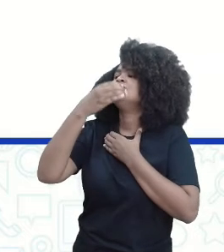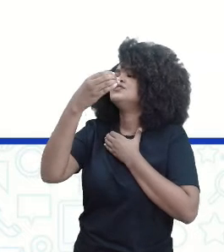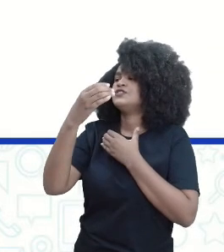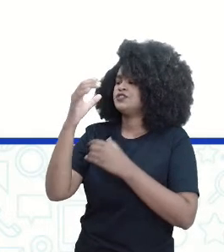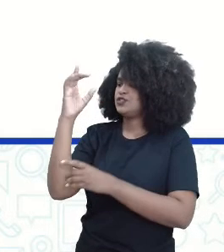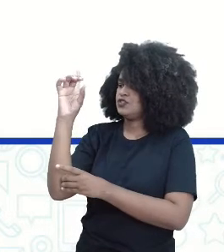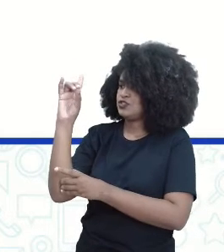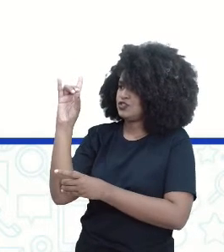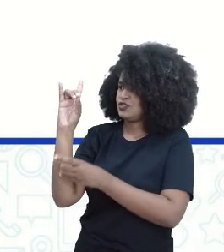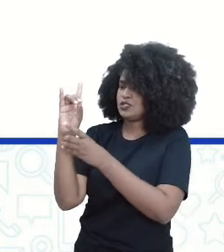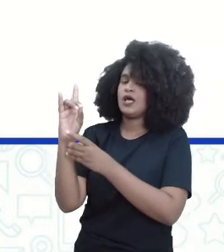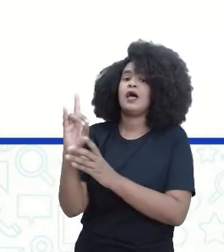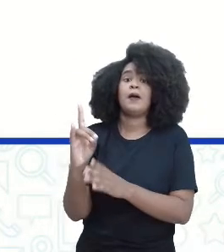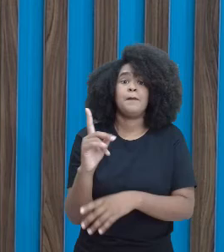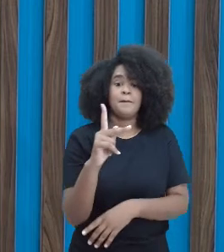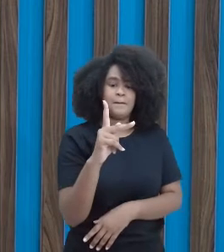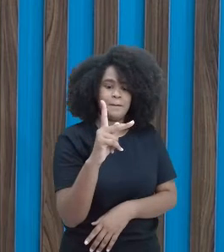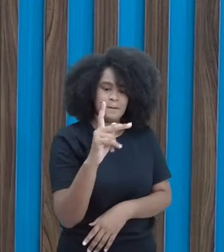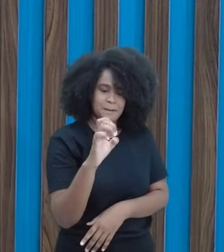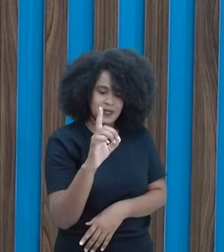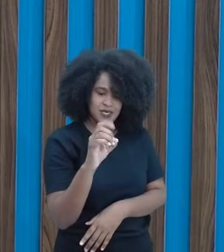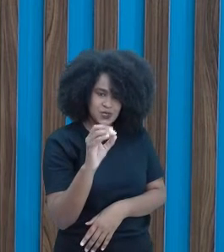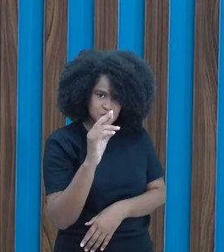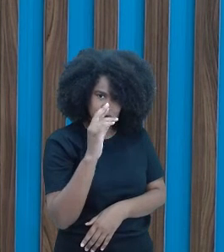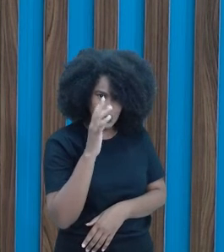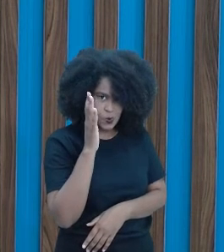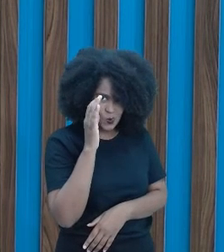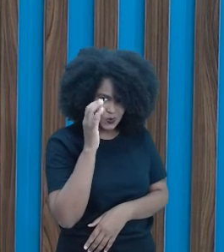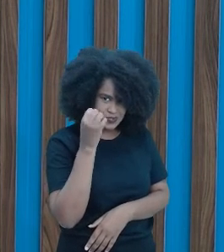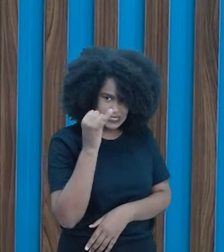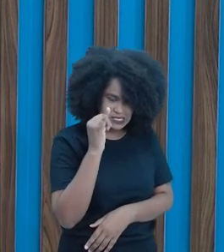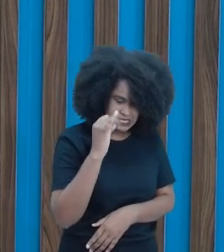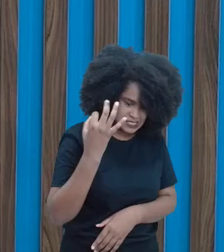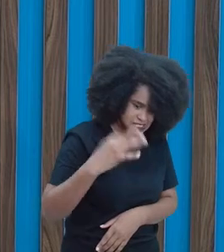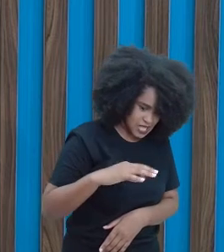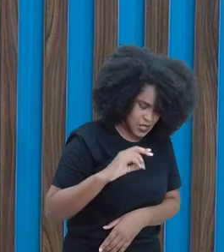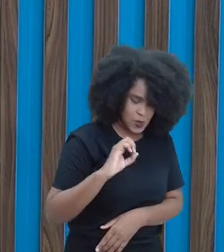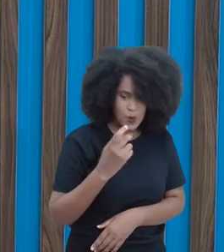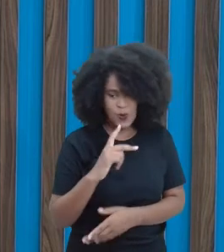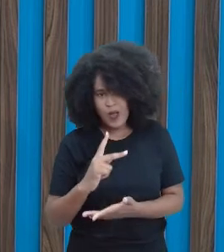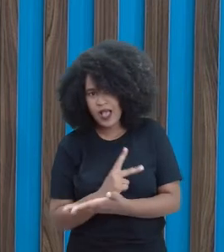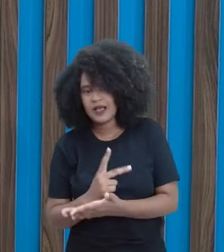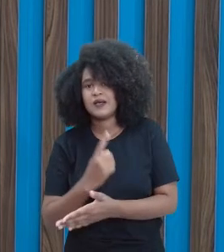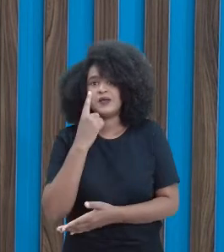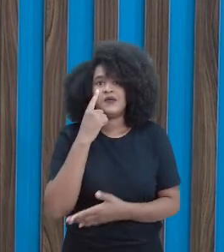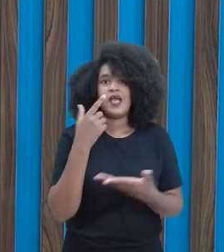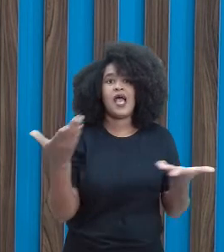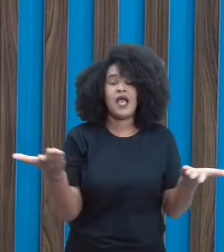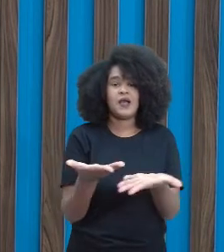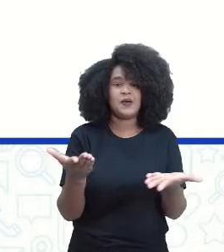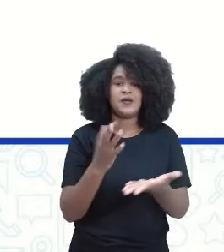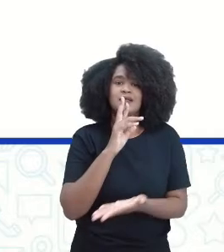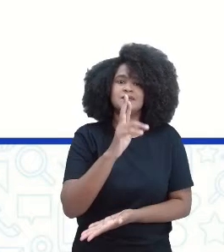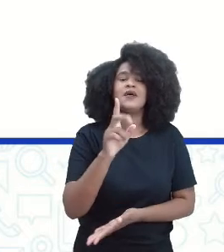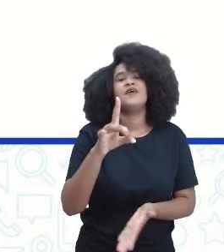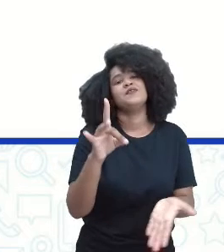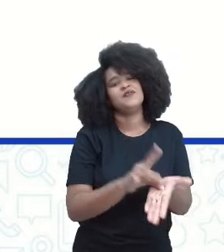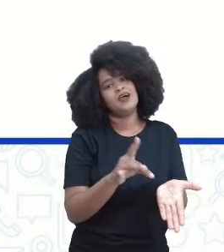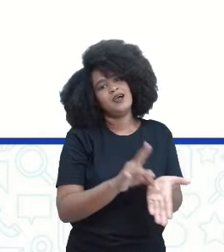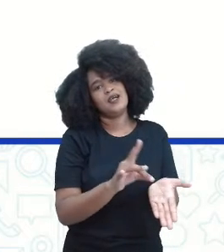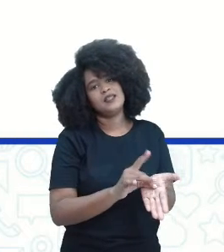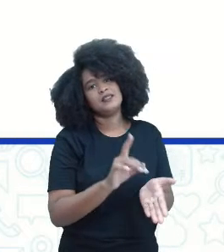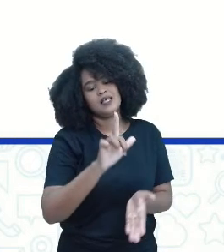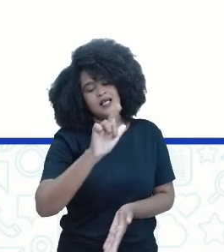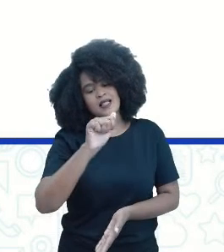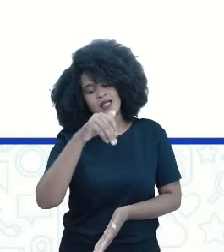acha? Pedro tá aqui curioso, esperando a resposta para saber se acertou ou se errou, né, Pedro? Pedro, vamos ver aqui, ó. Teoria de